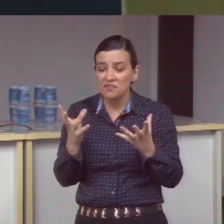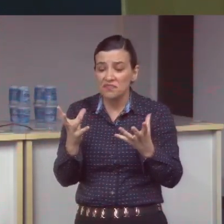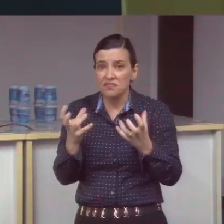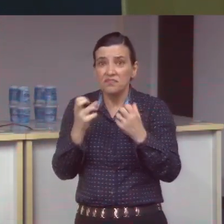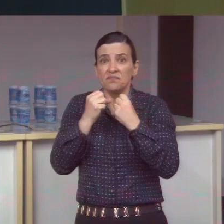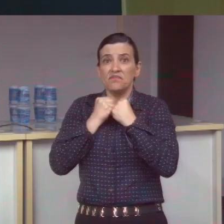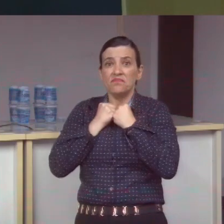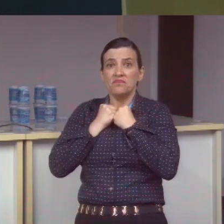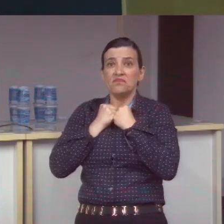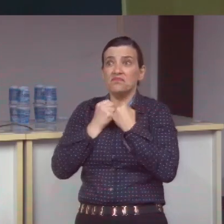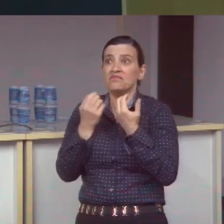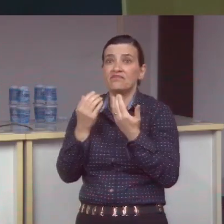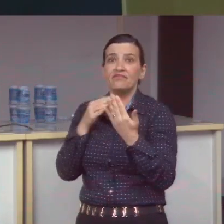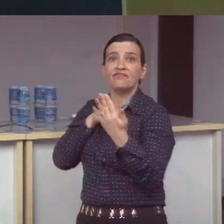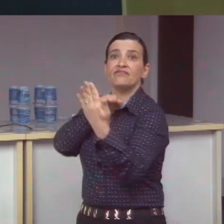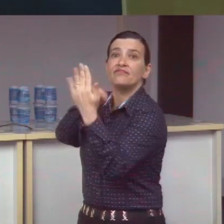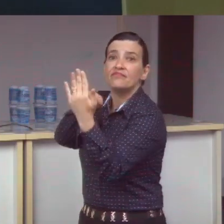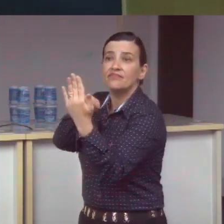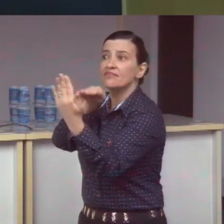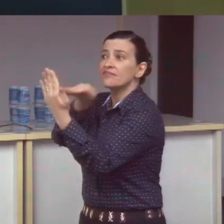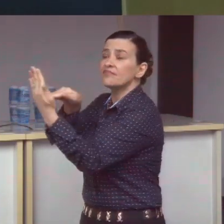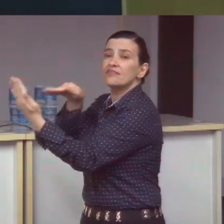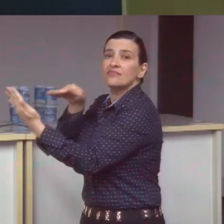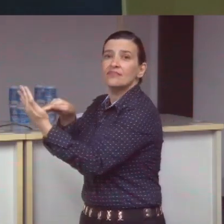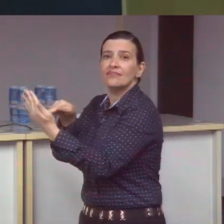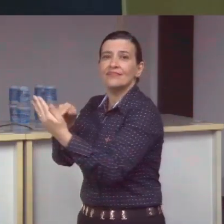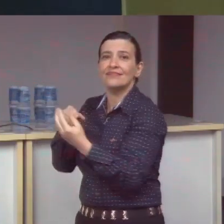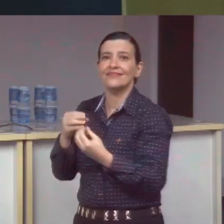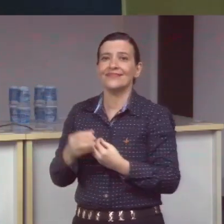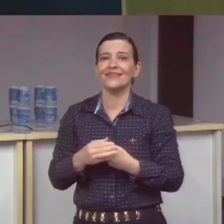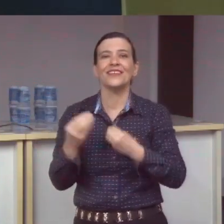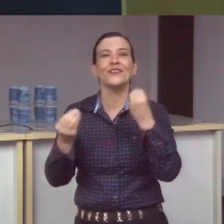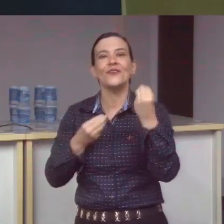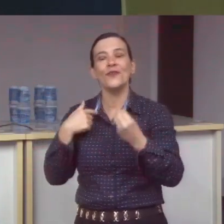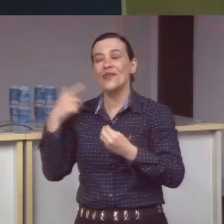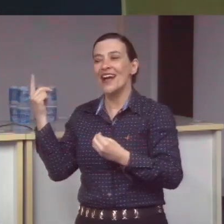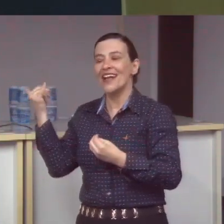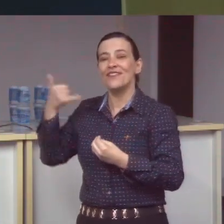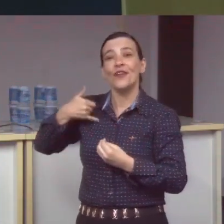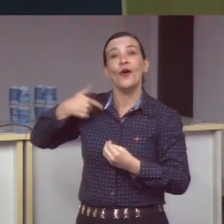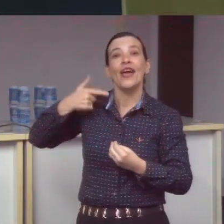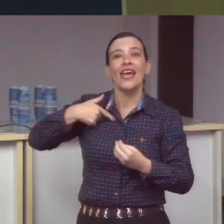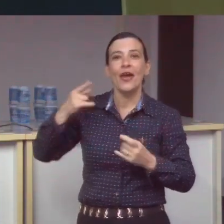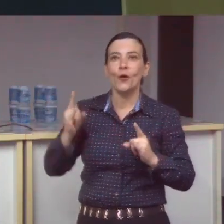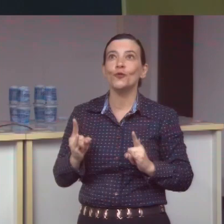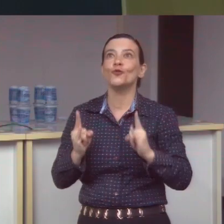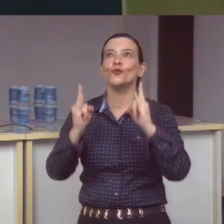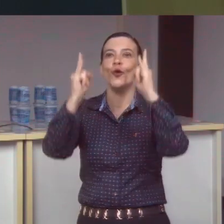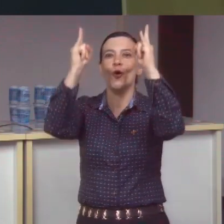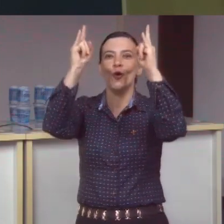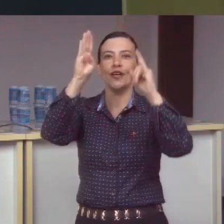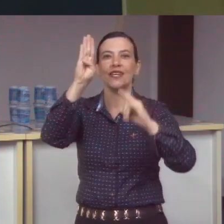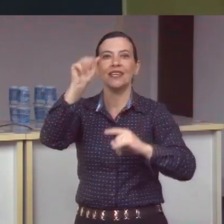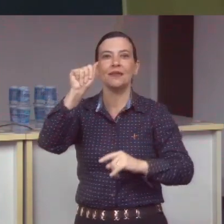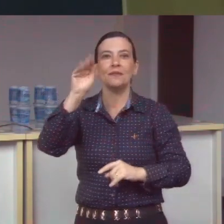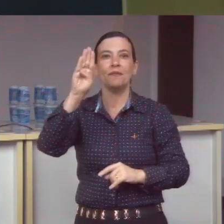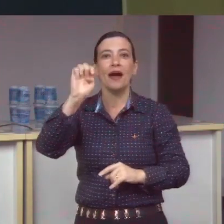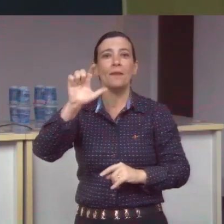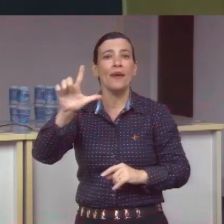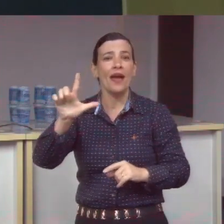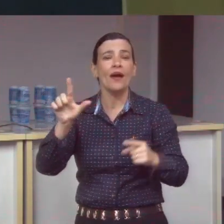uma Torre de Babel. Um monte. Como é que ela vai falar Torre de Babel? Um monte de profissionais